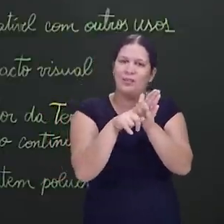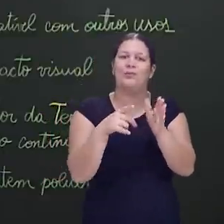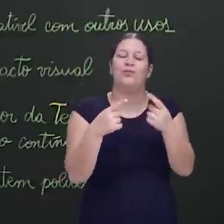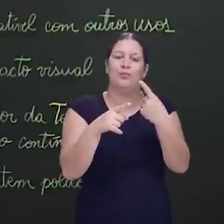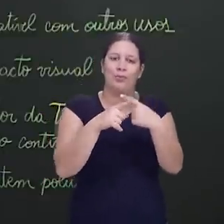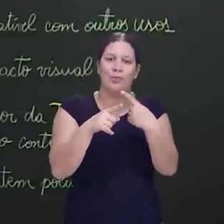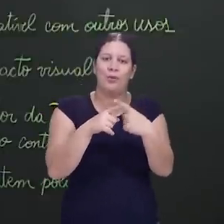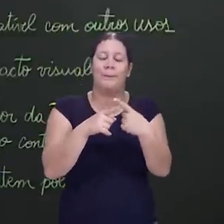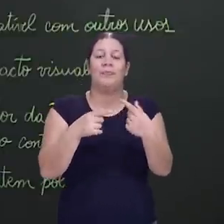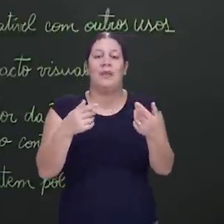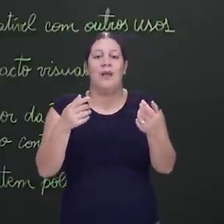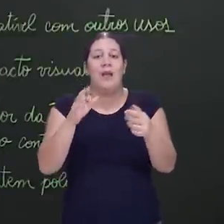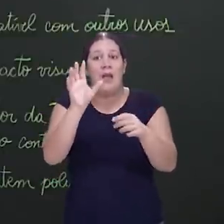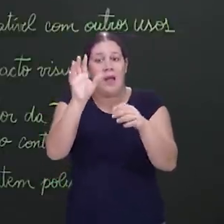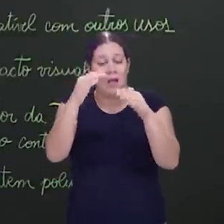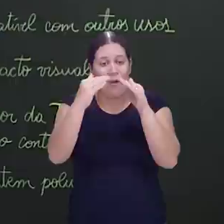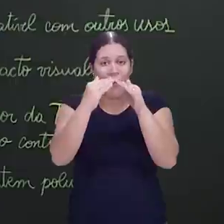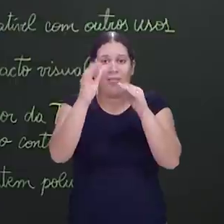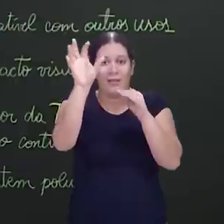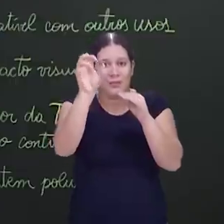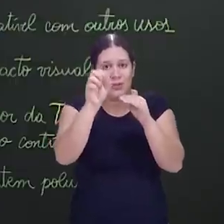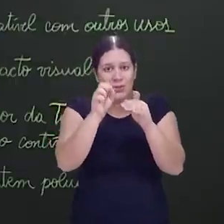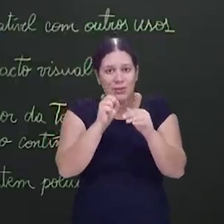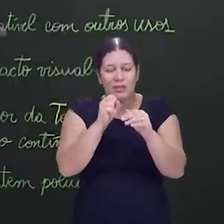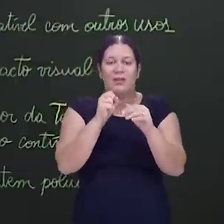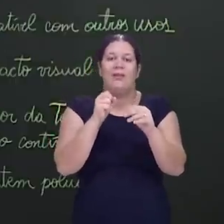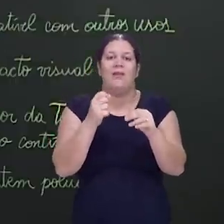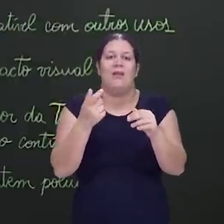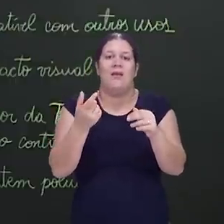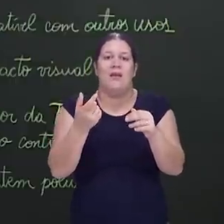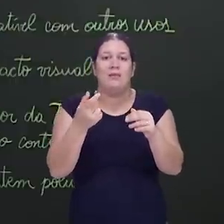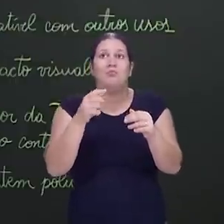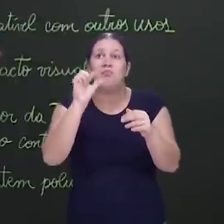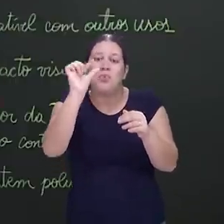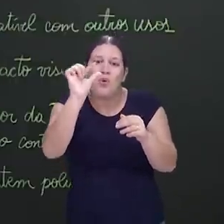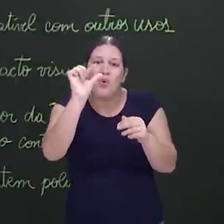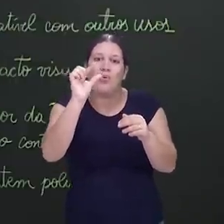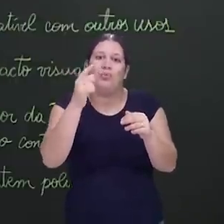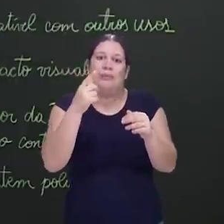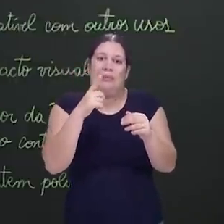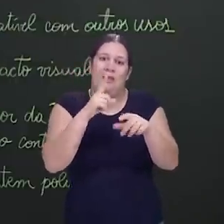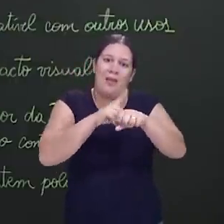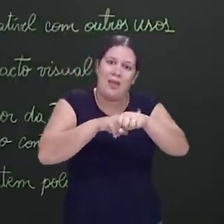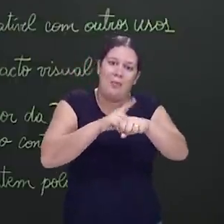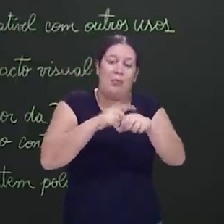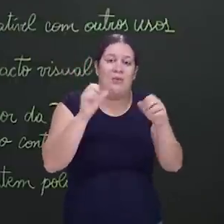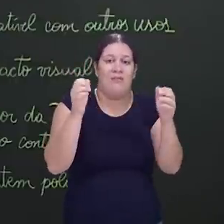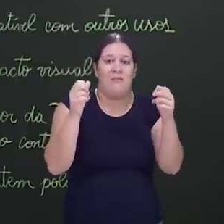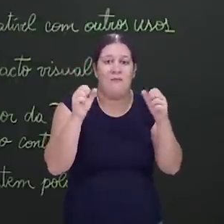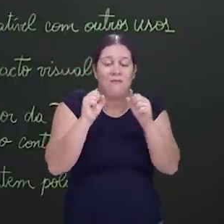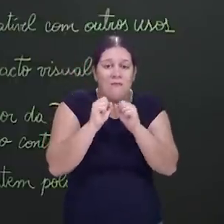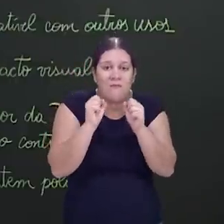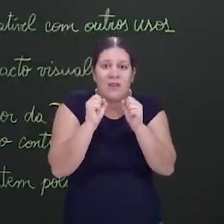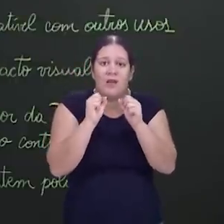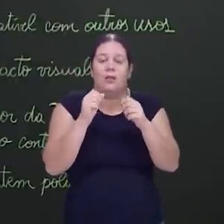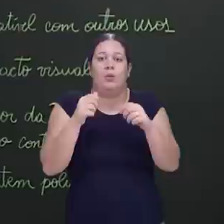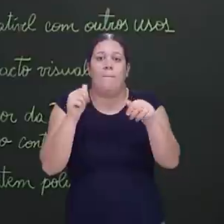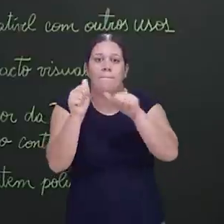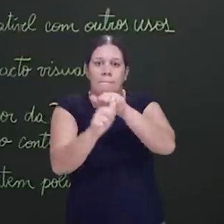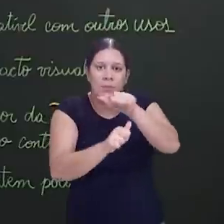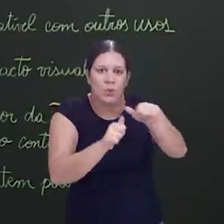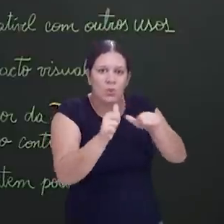de pouco armazenamento. E se eu tenho um longo período sem sol, um inverno, alguma temporada de mudança